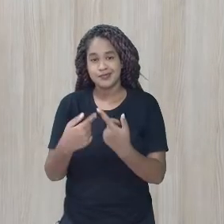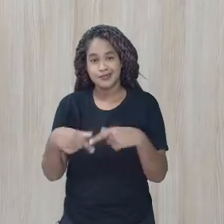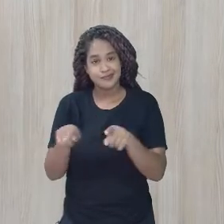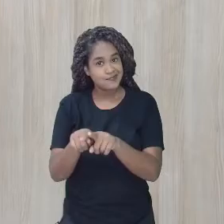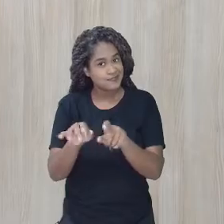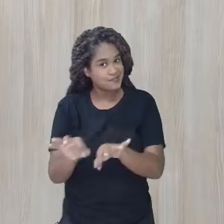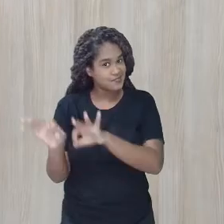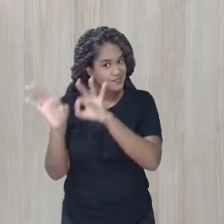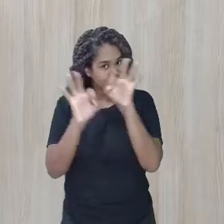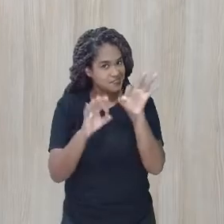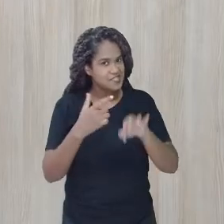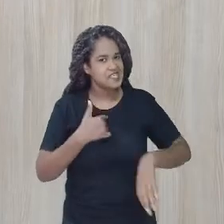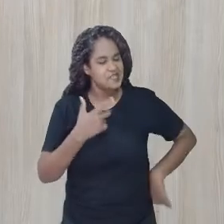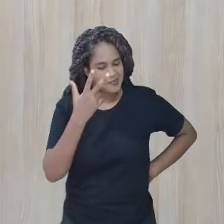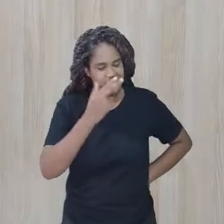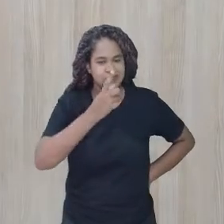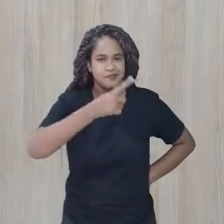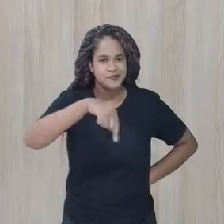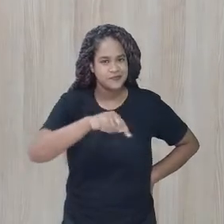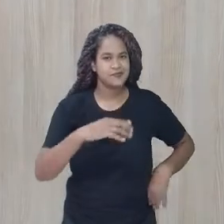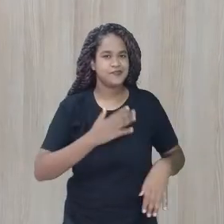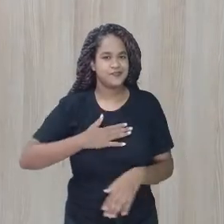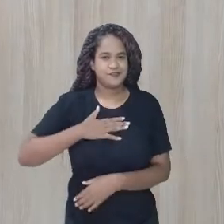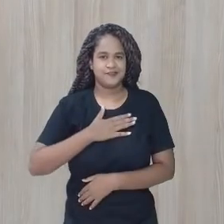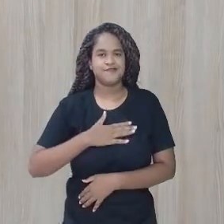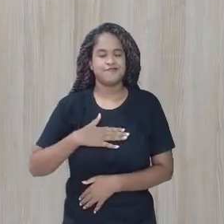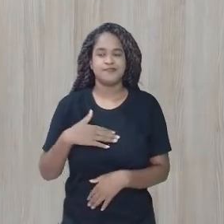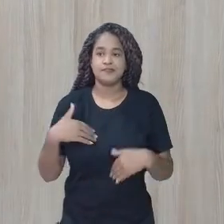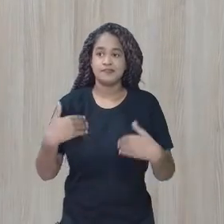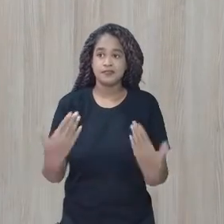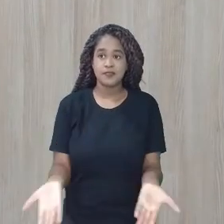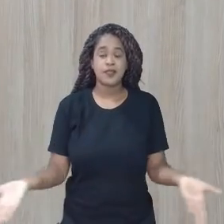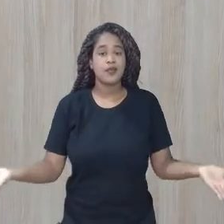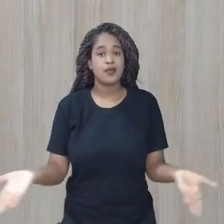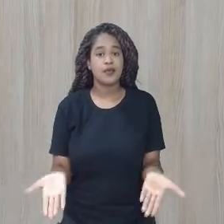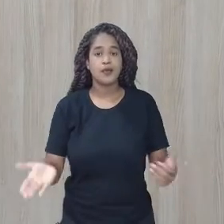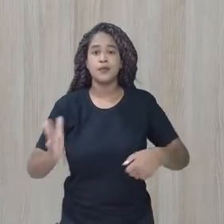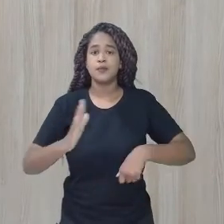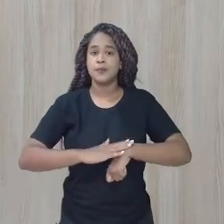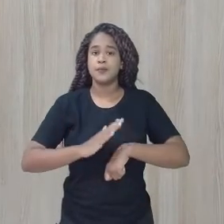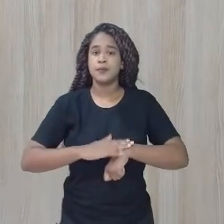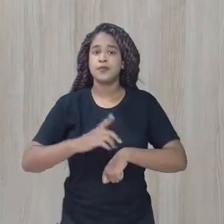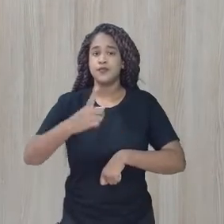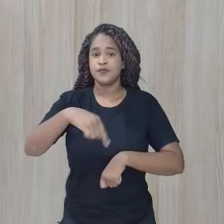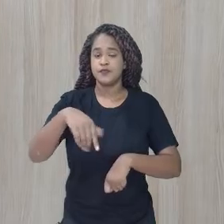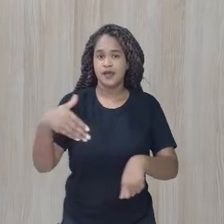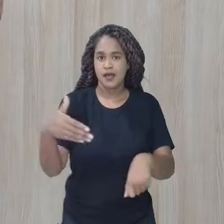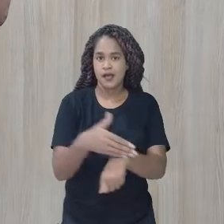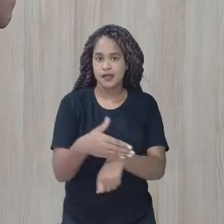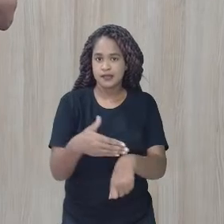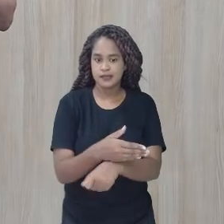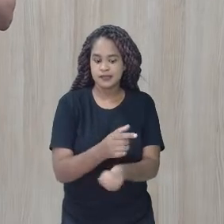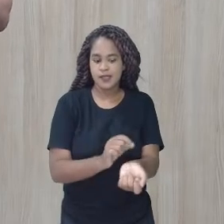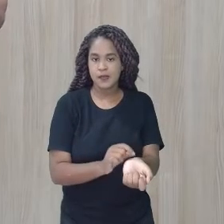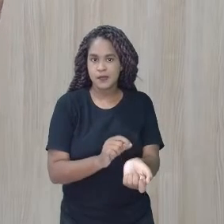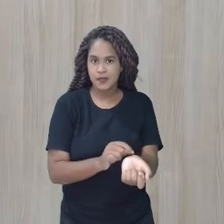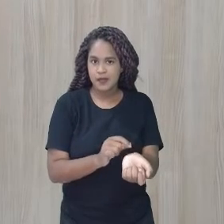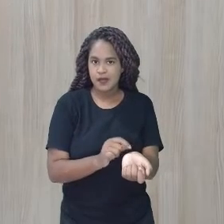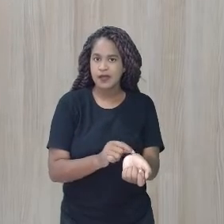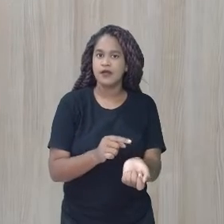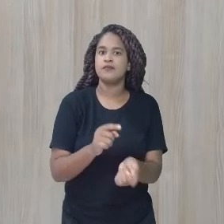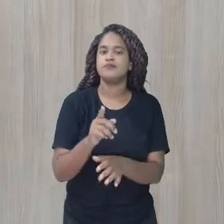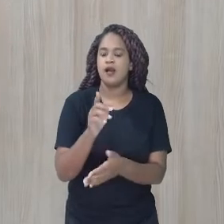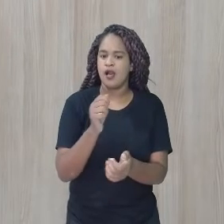que vocês estão gostando. Então, agora é a hora de vocês estarem se logando no aplicativo, aqueles alunos que ainda